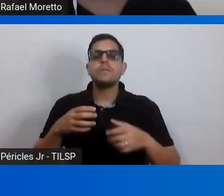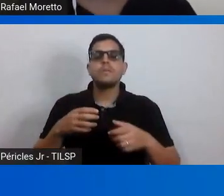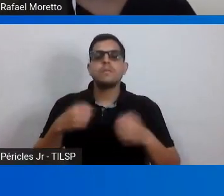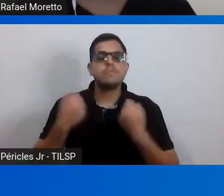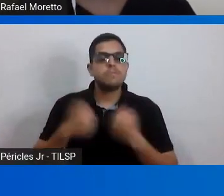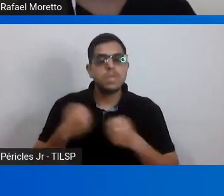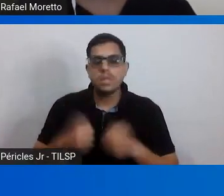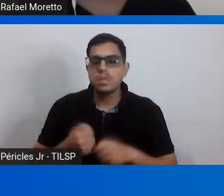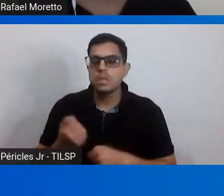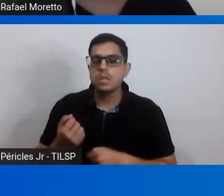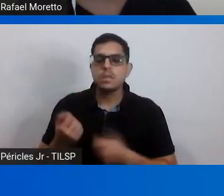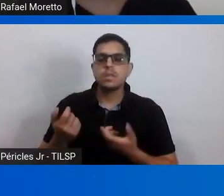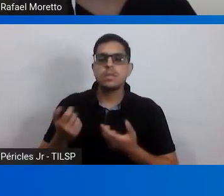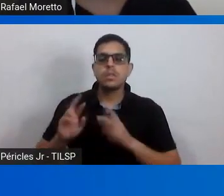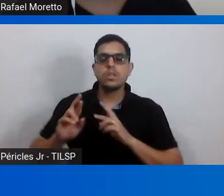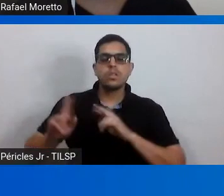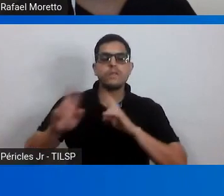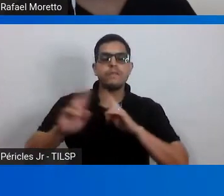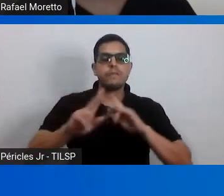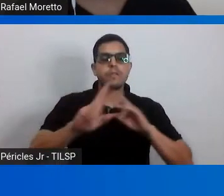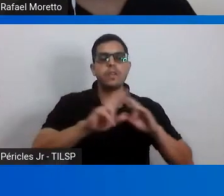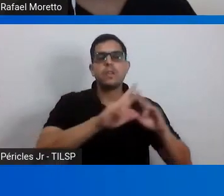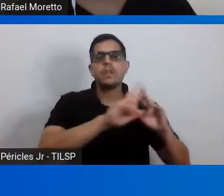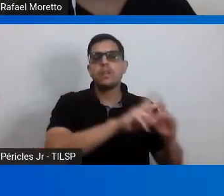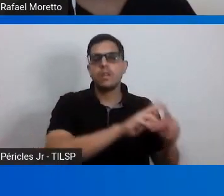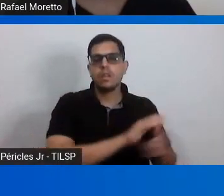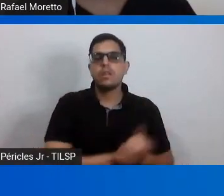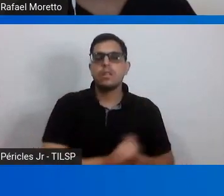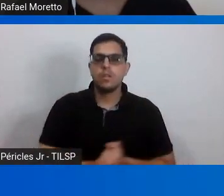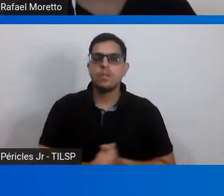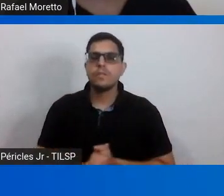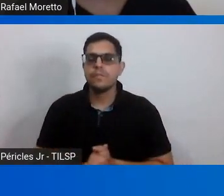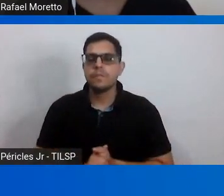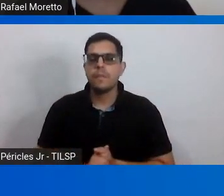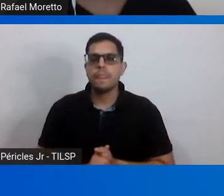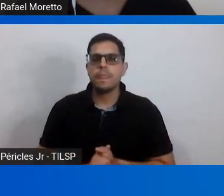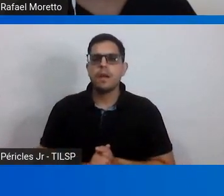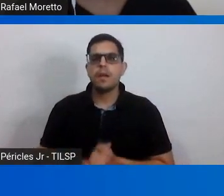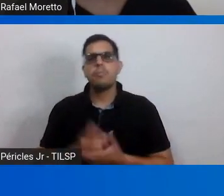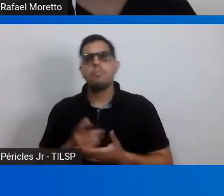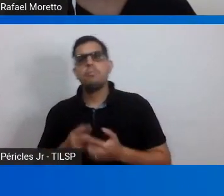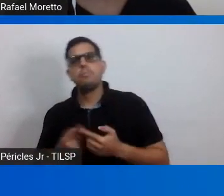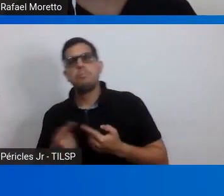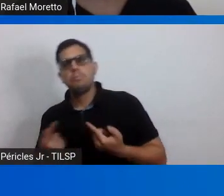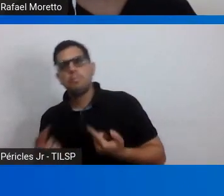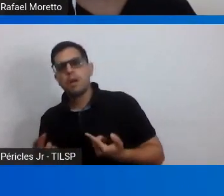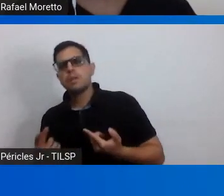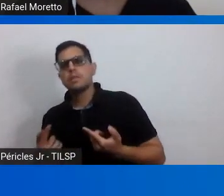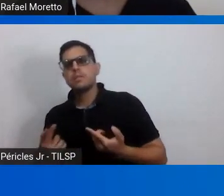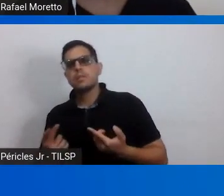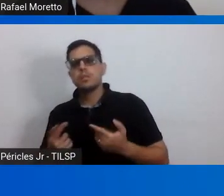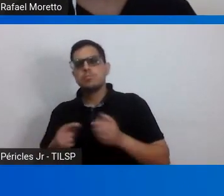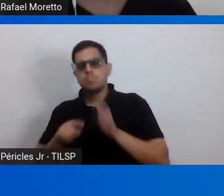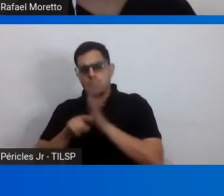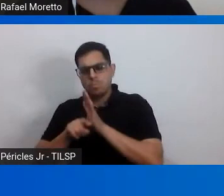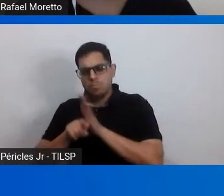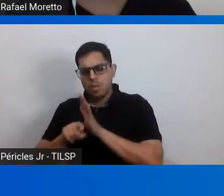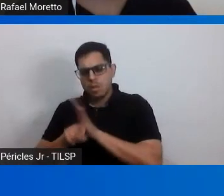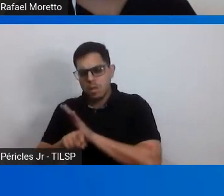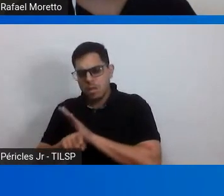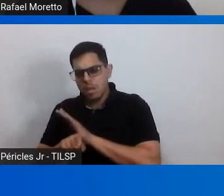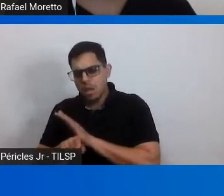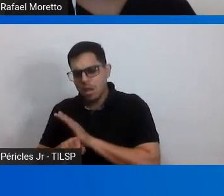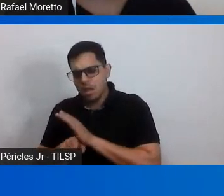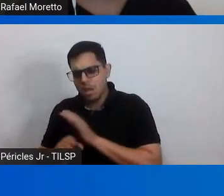factível criar um estudo que pudesse colocar dentro de moldes a diversidade que nós temos